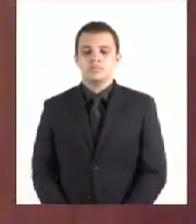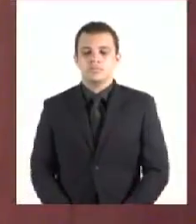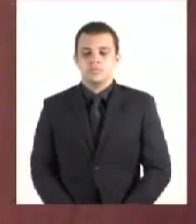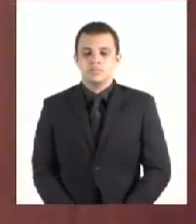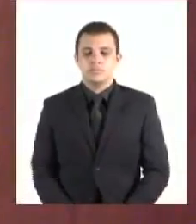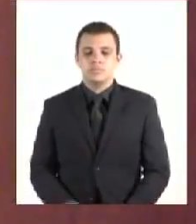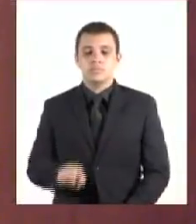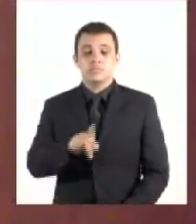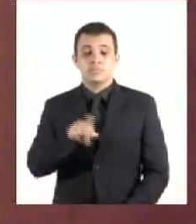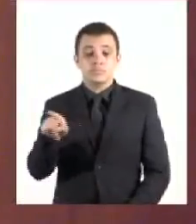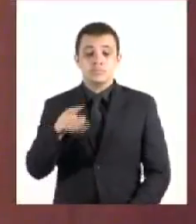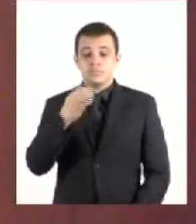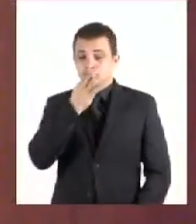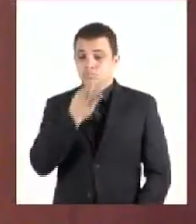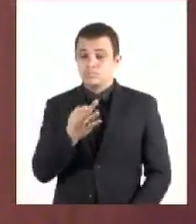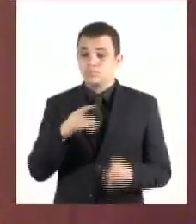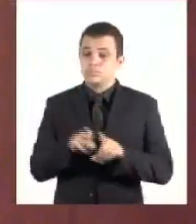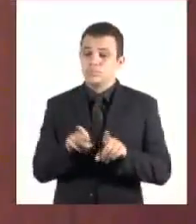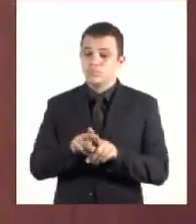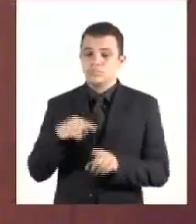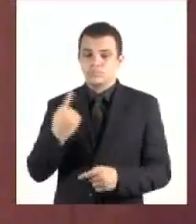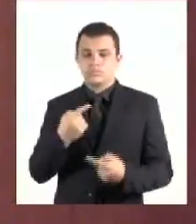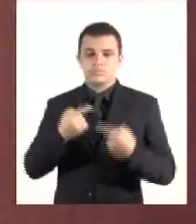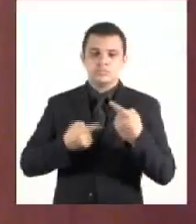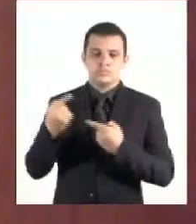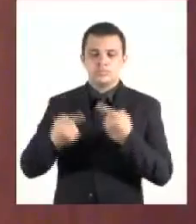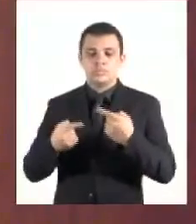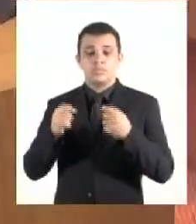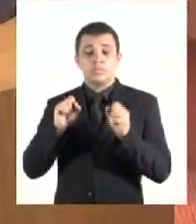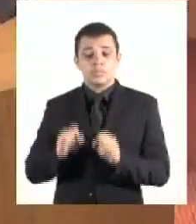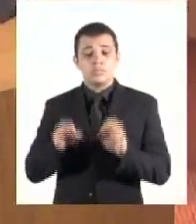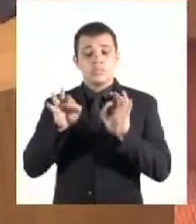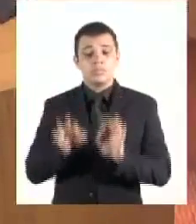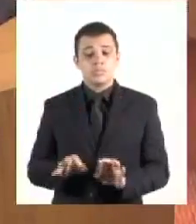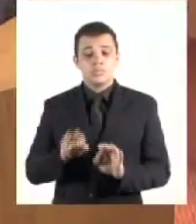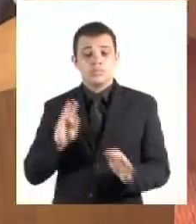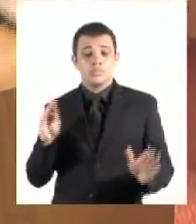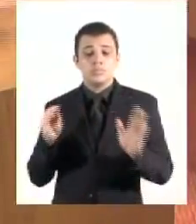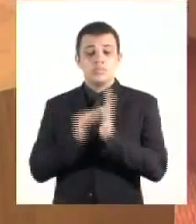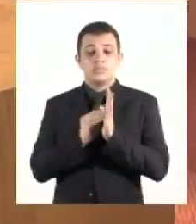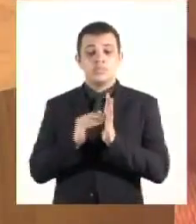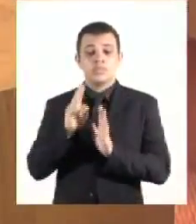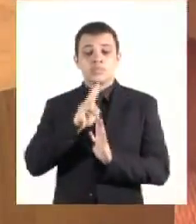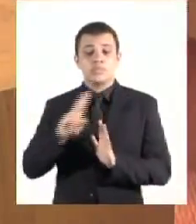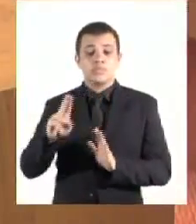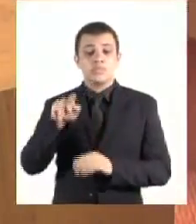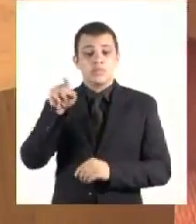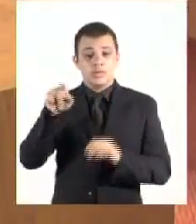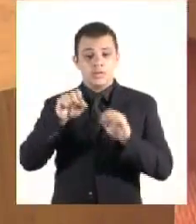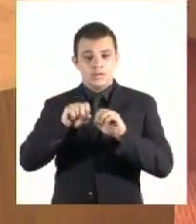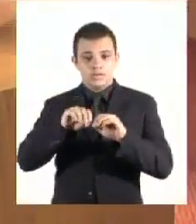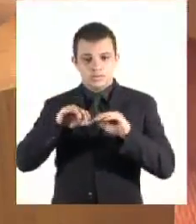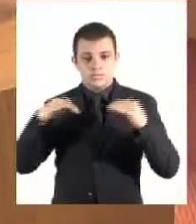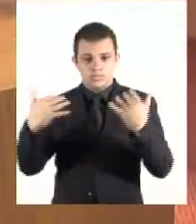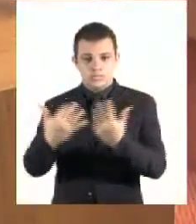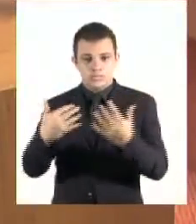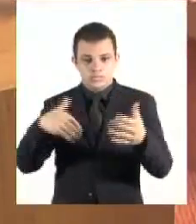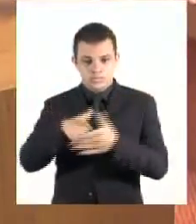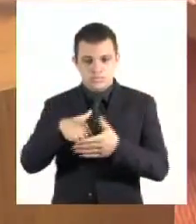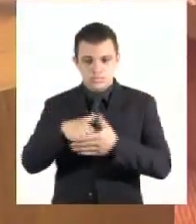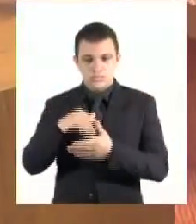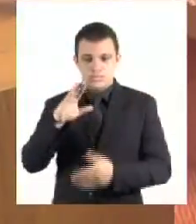deles e a gente debatendo, por justiça, colocar o nome no estádio Castelão de Herbert